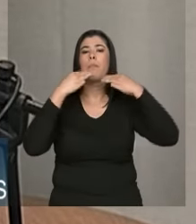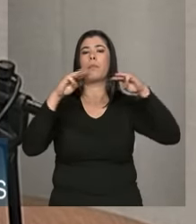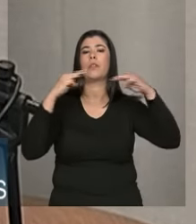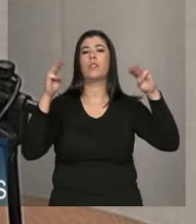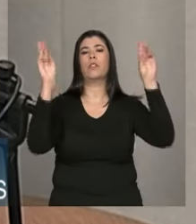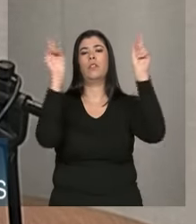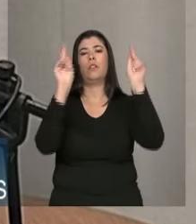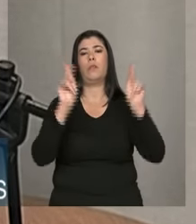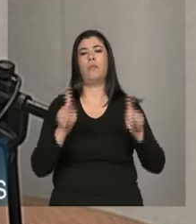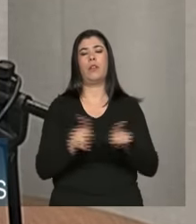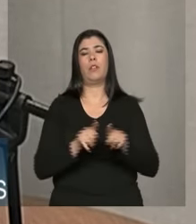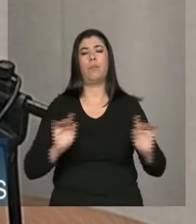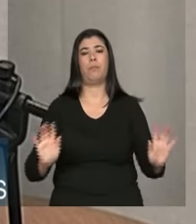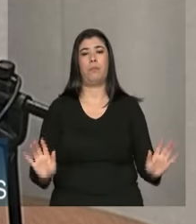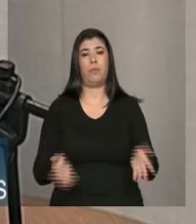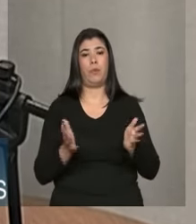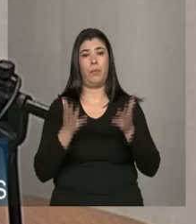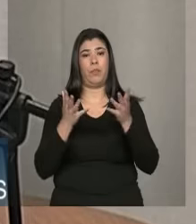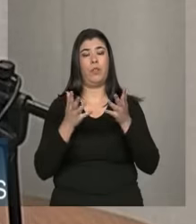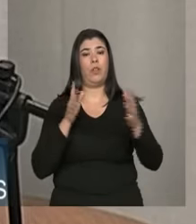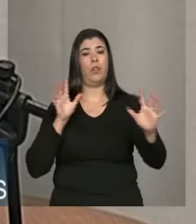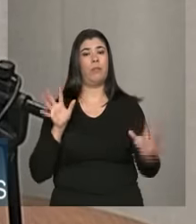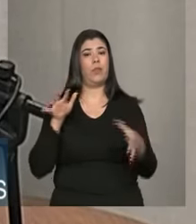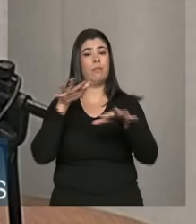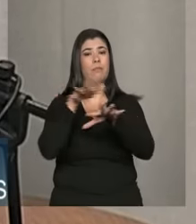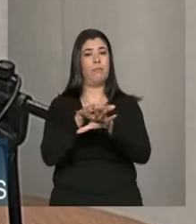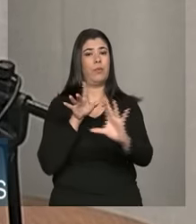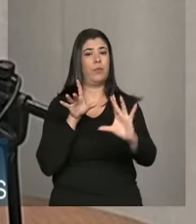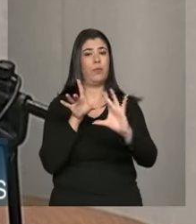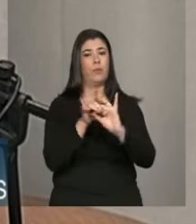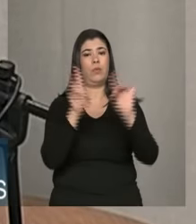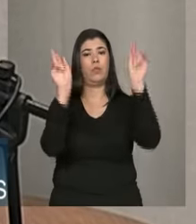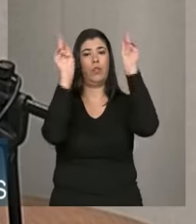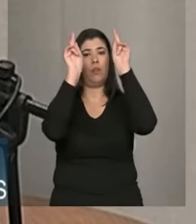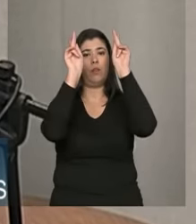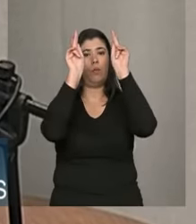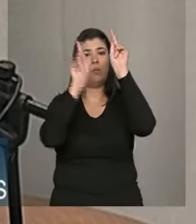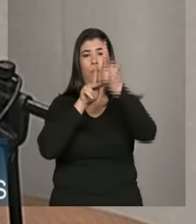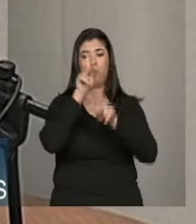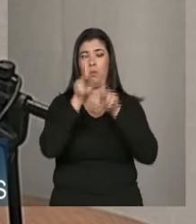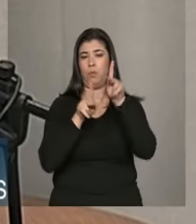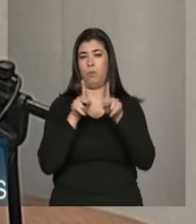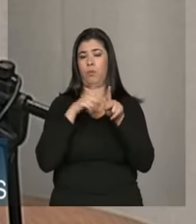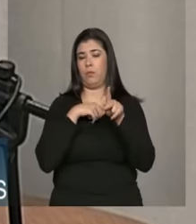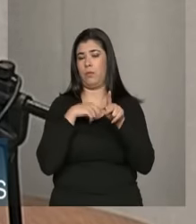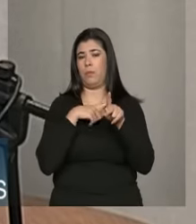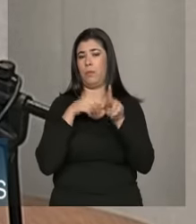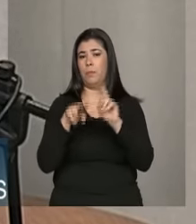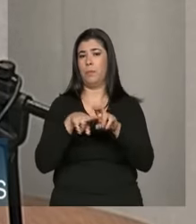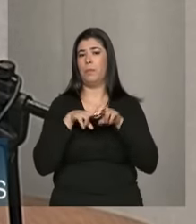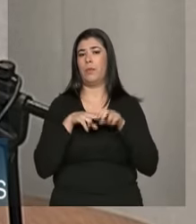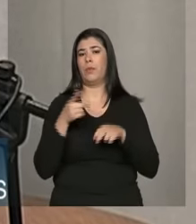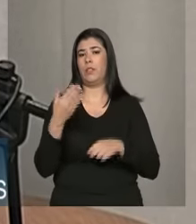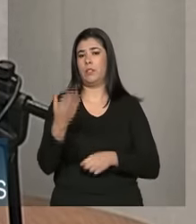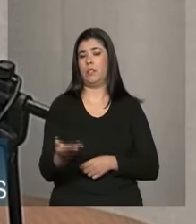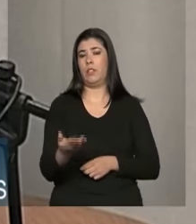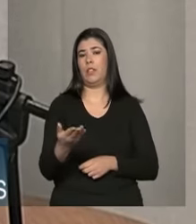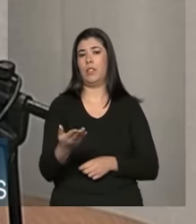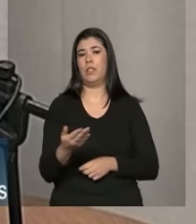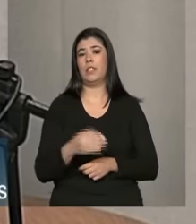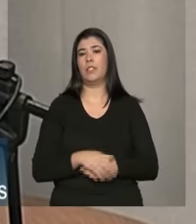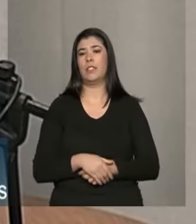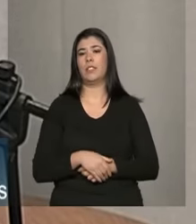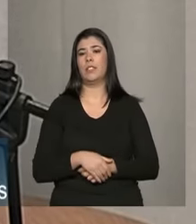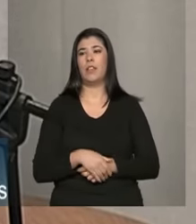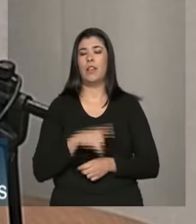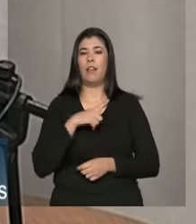promotoras da integração entre os povos por essa razão a série América já abordou